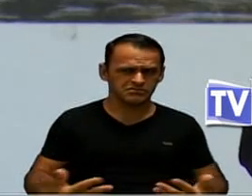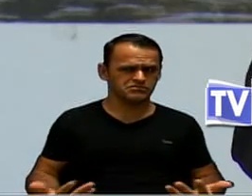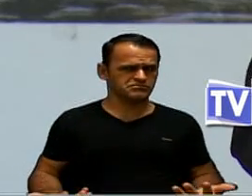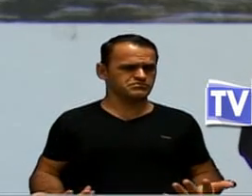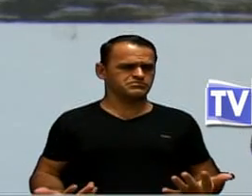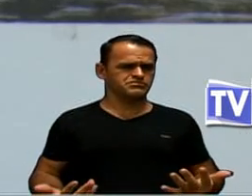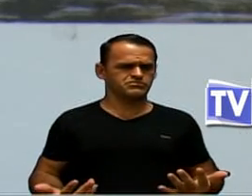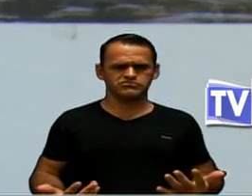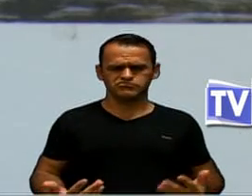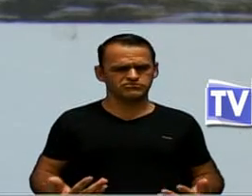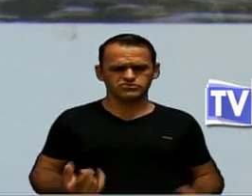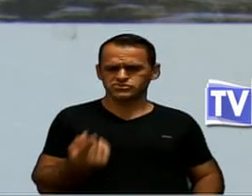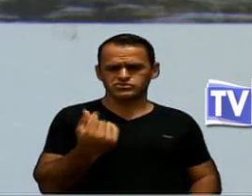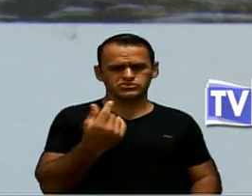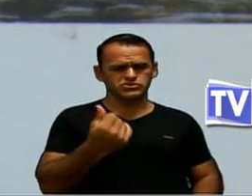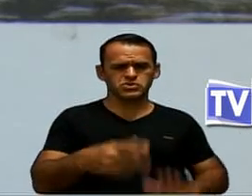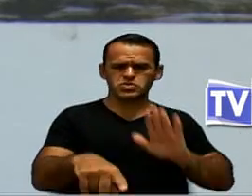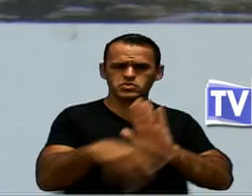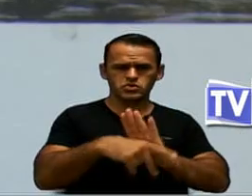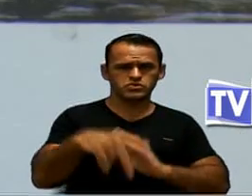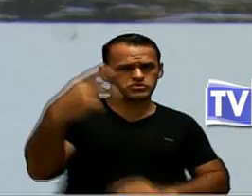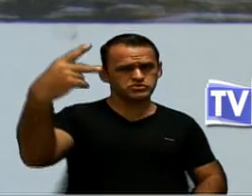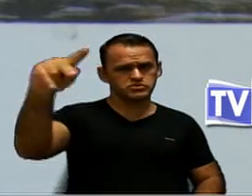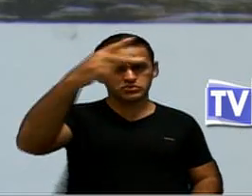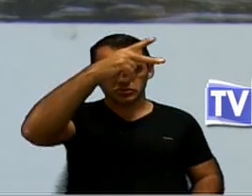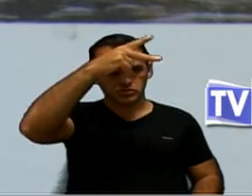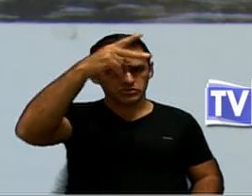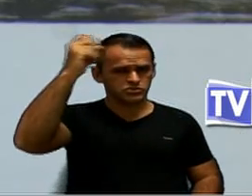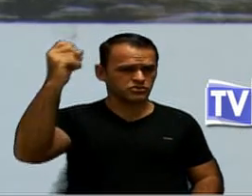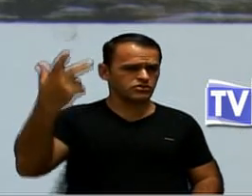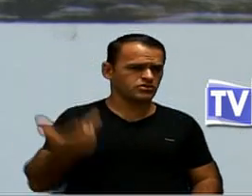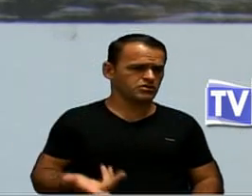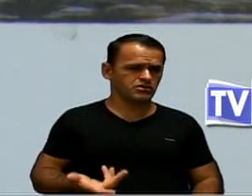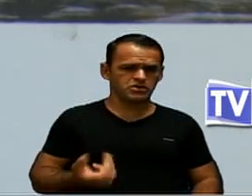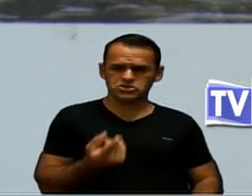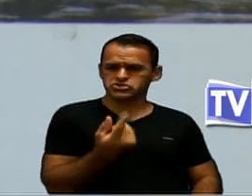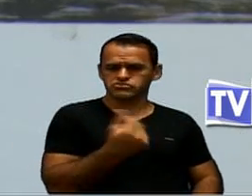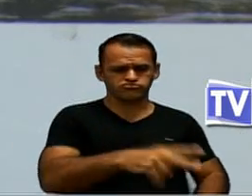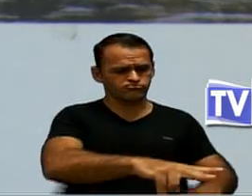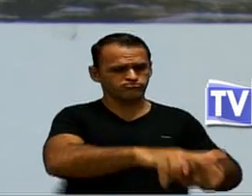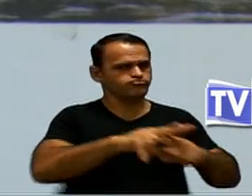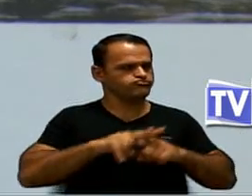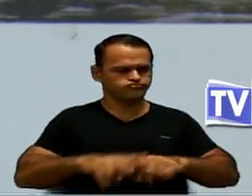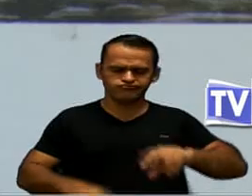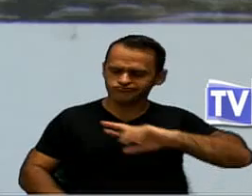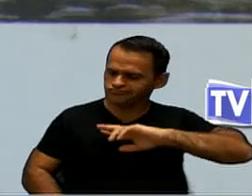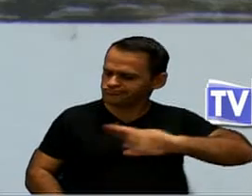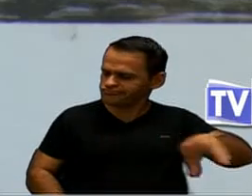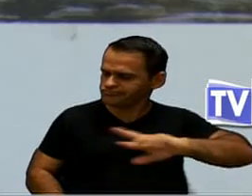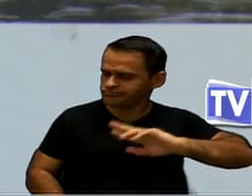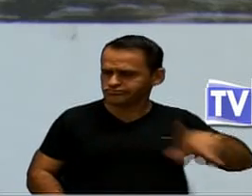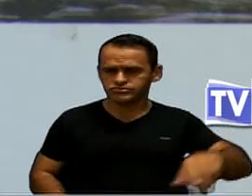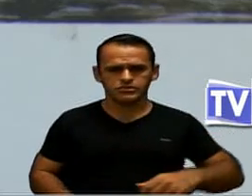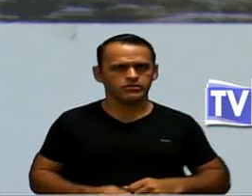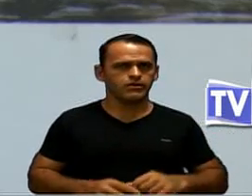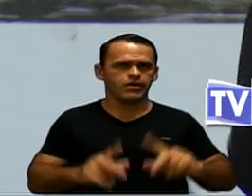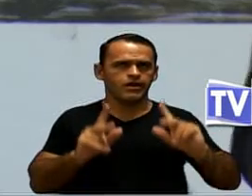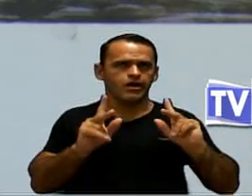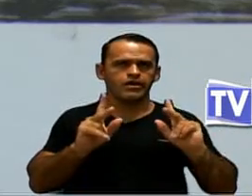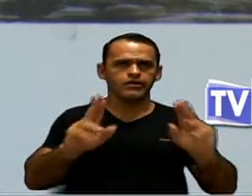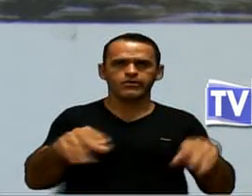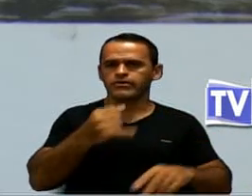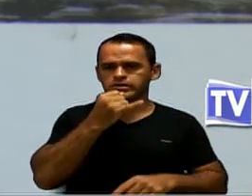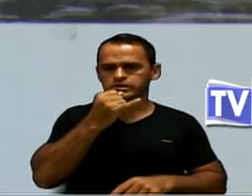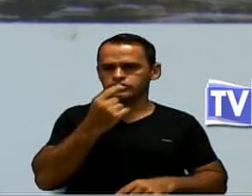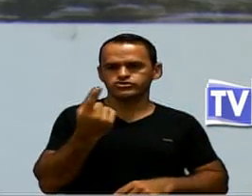tapa buraco é para ser feito com reserva orçamentária prevista, não é para ser feito com empréstimo, gente. Seria a mesma coisa que eu pegar empréstimo para